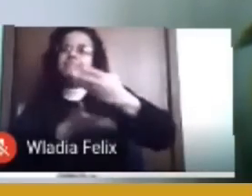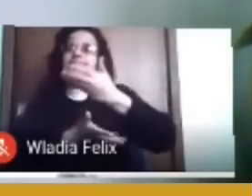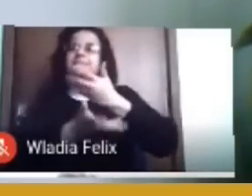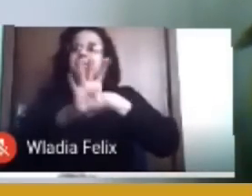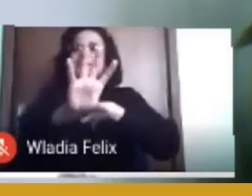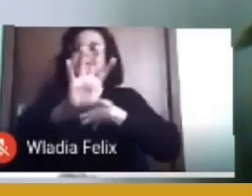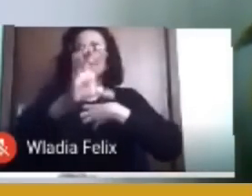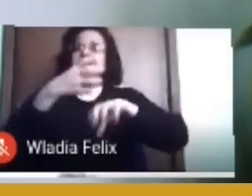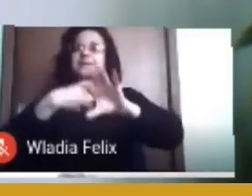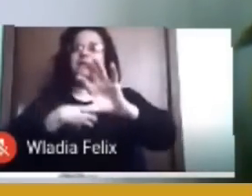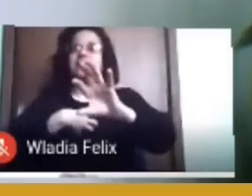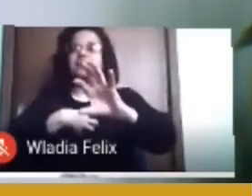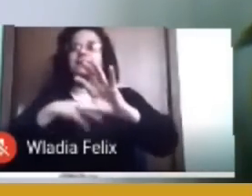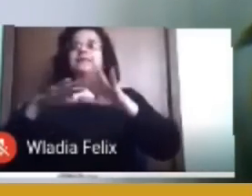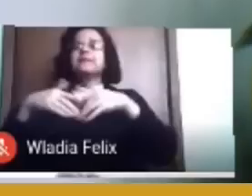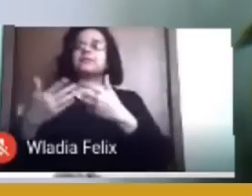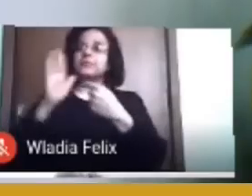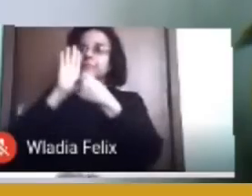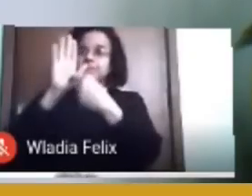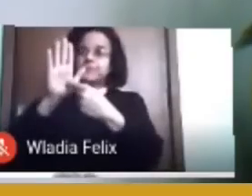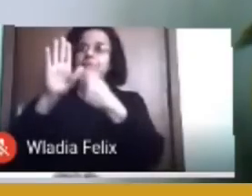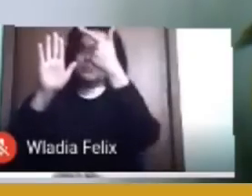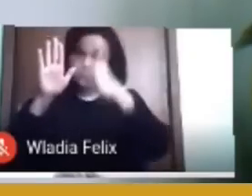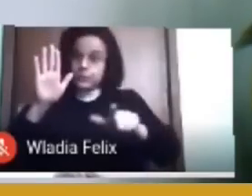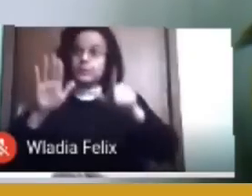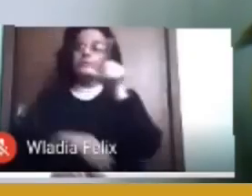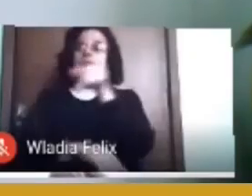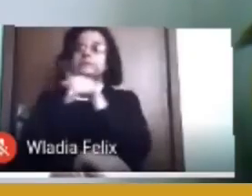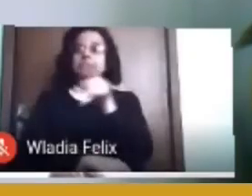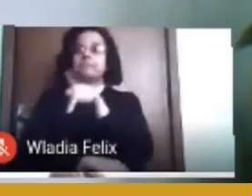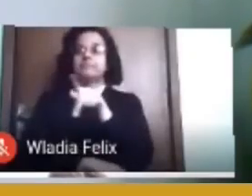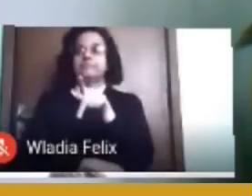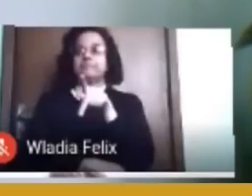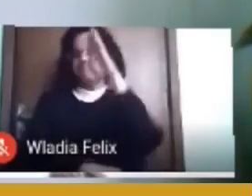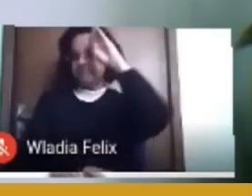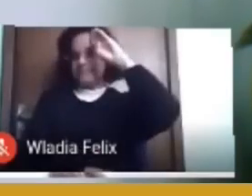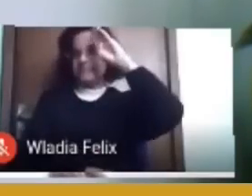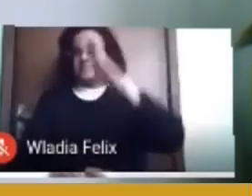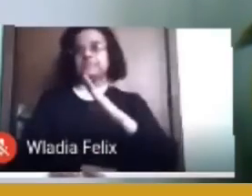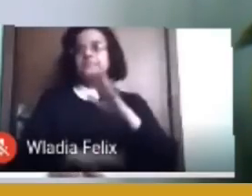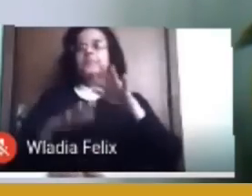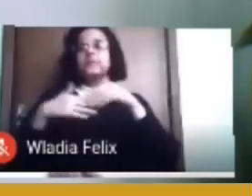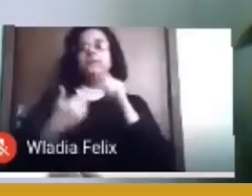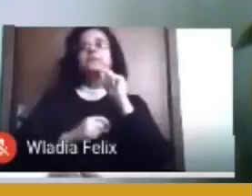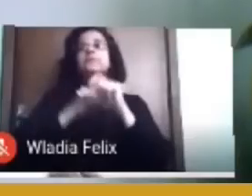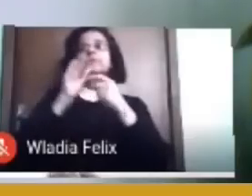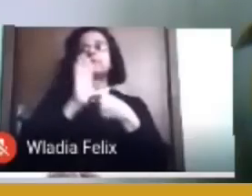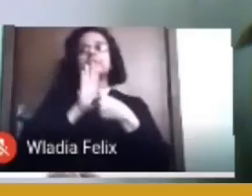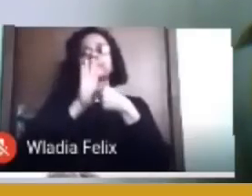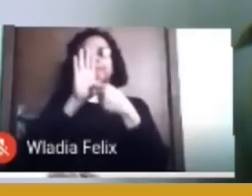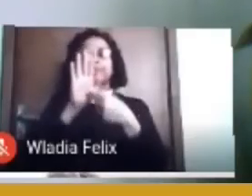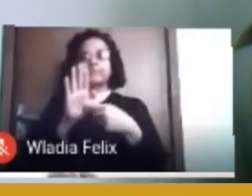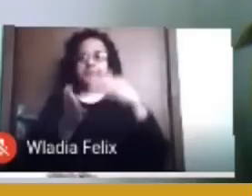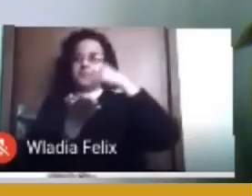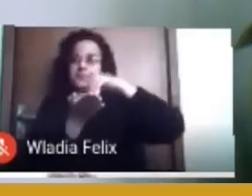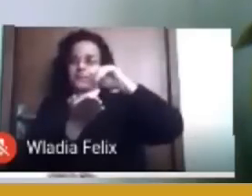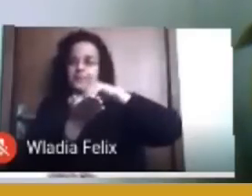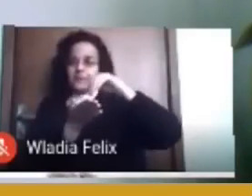assim, como depois desse isolamento, as crianças voltarem, como que tem que ser esse trabalho de empatia,